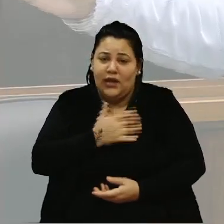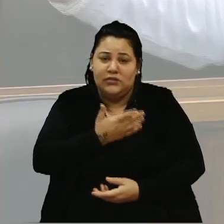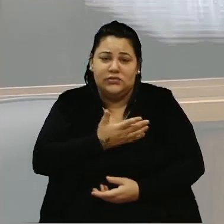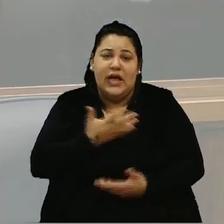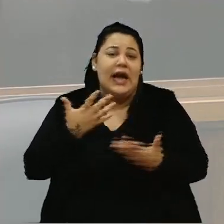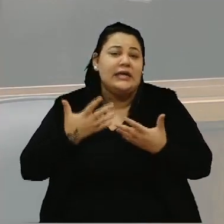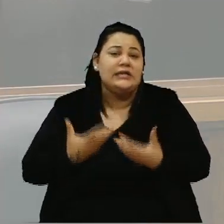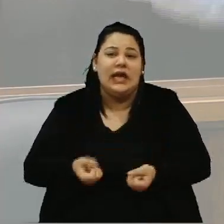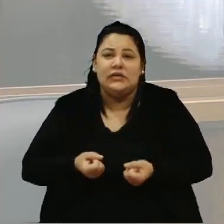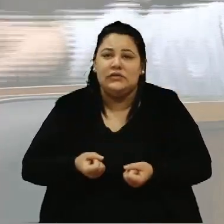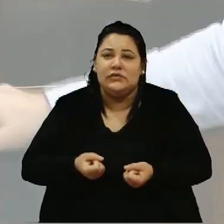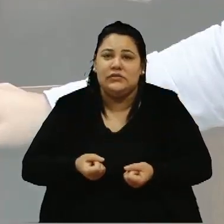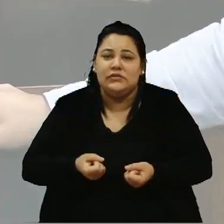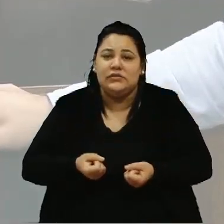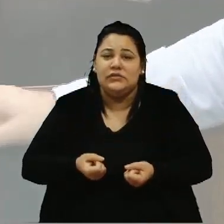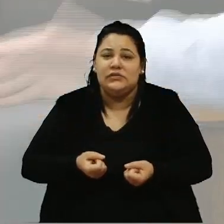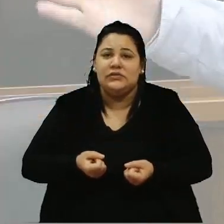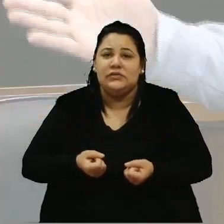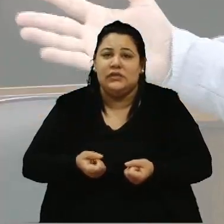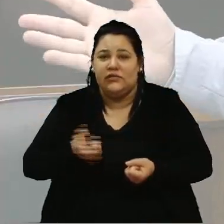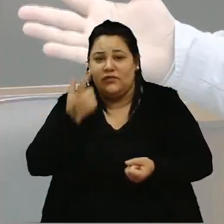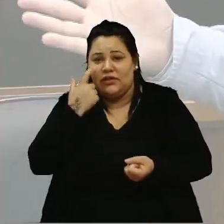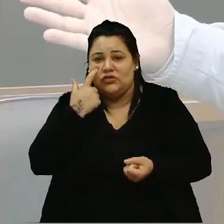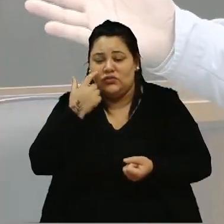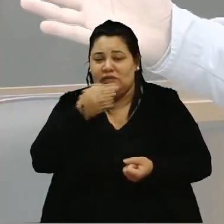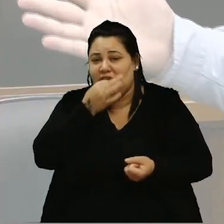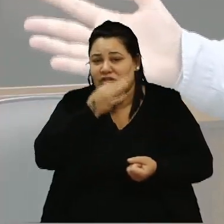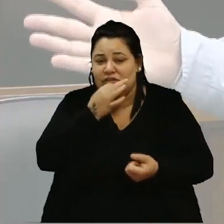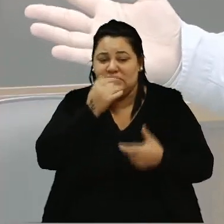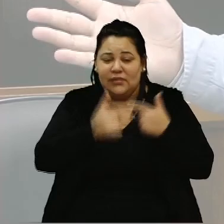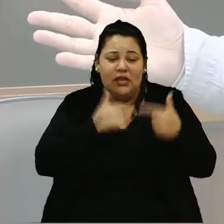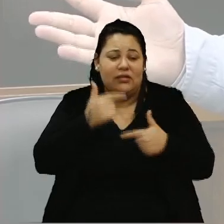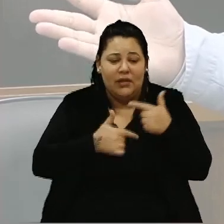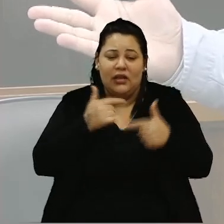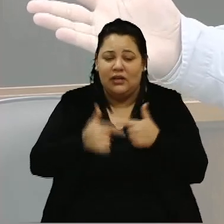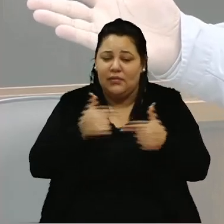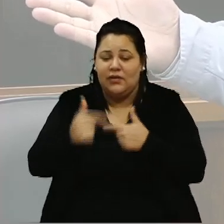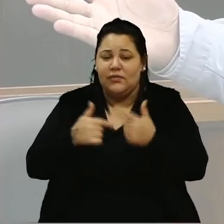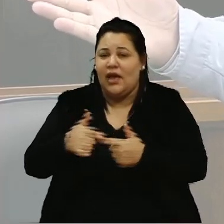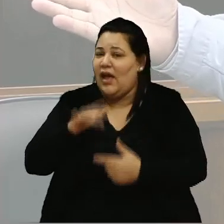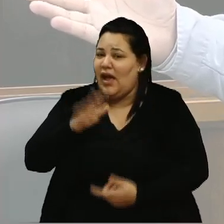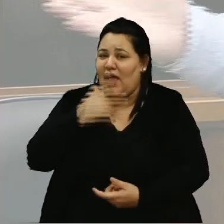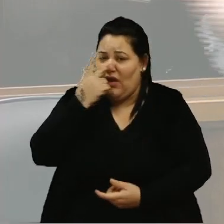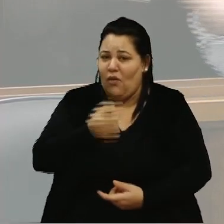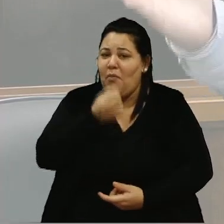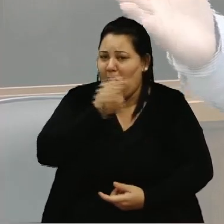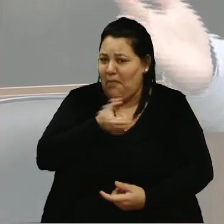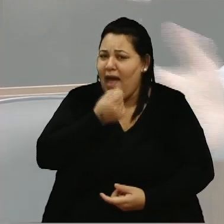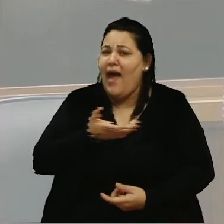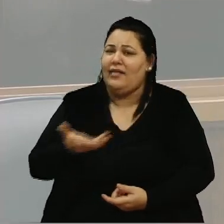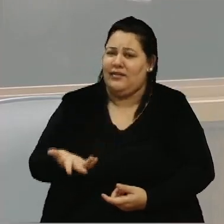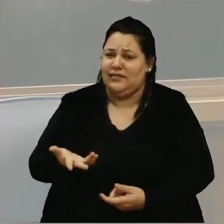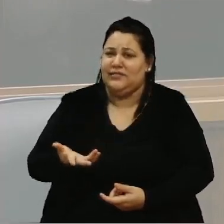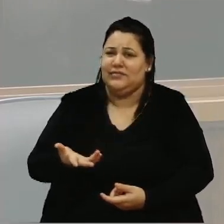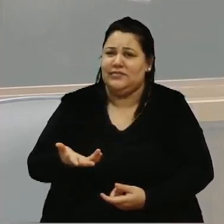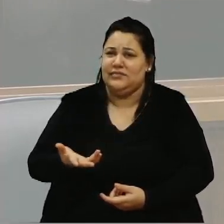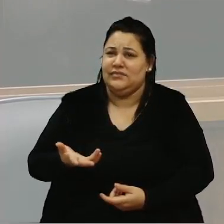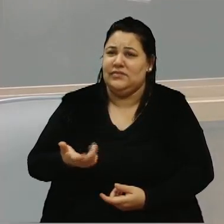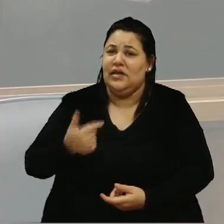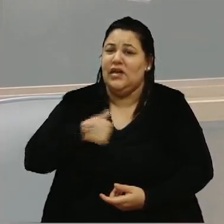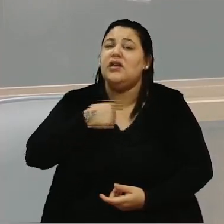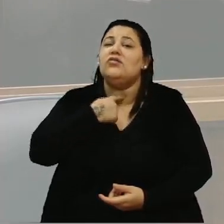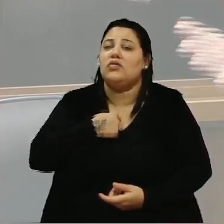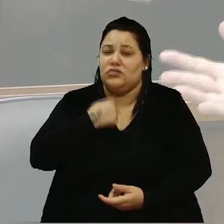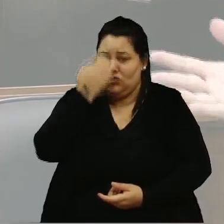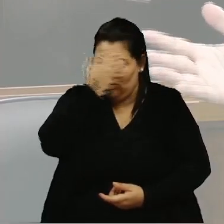cansado, vejo ele circulando a cidade. Agora, é como uma charge que tem, né? Eu até gosto do Adiló, sei da